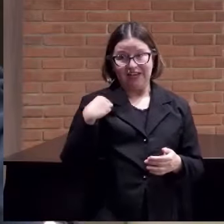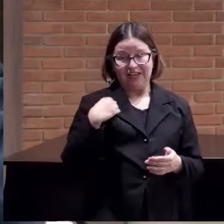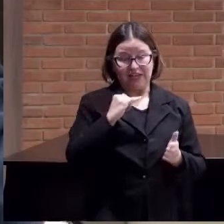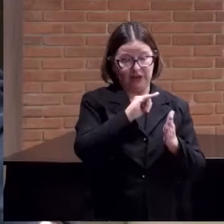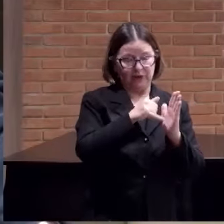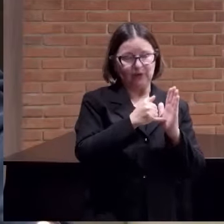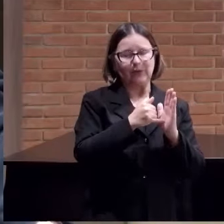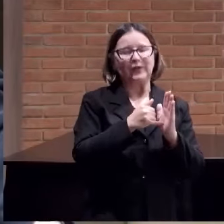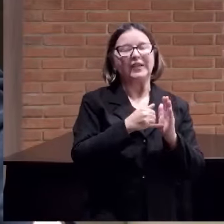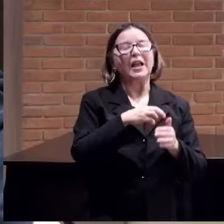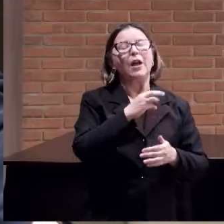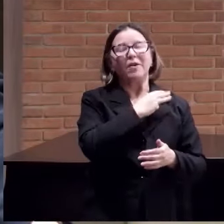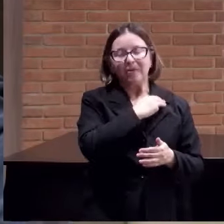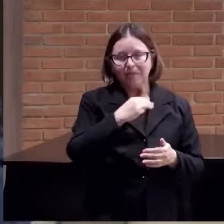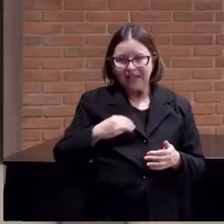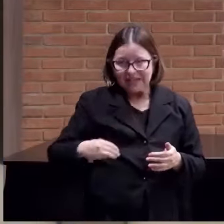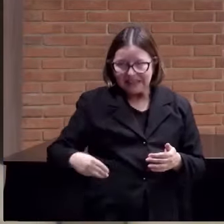Messias,